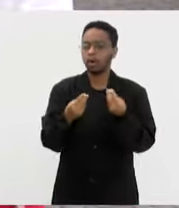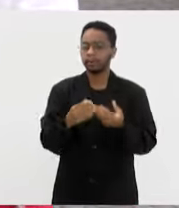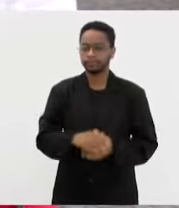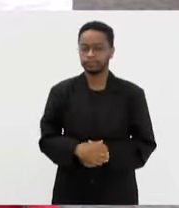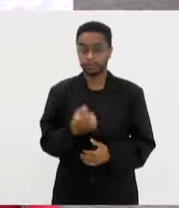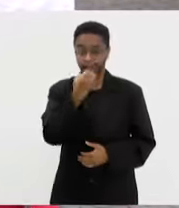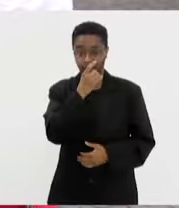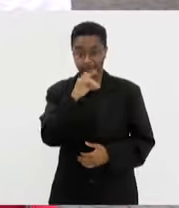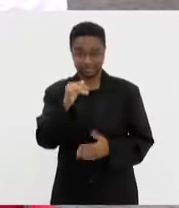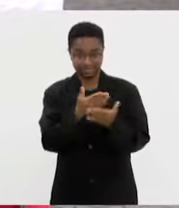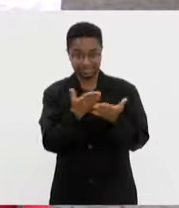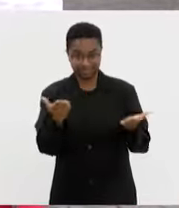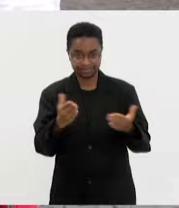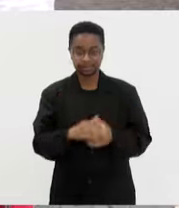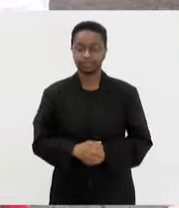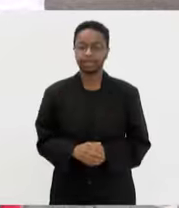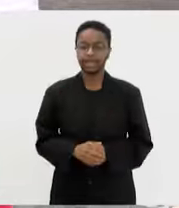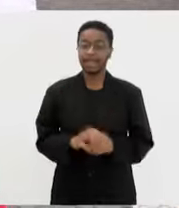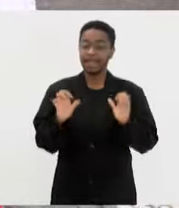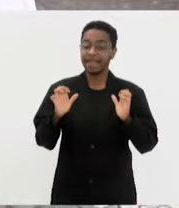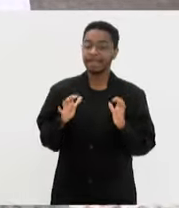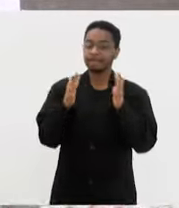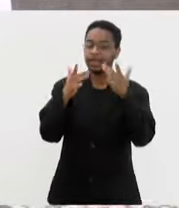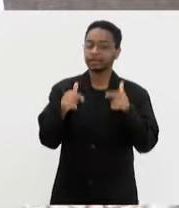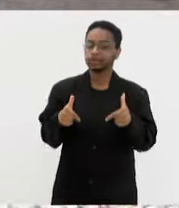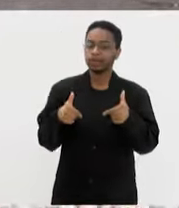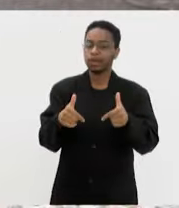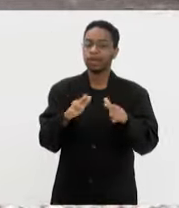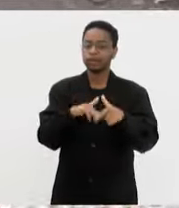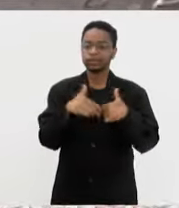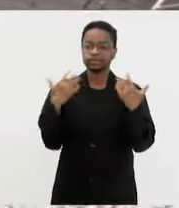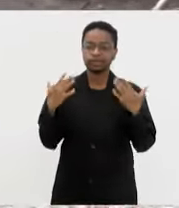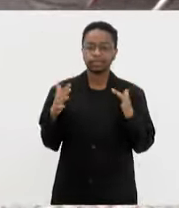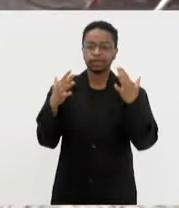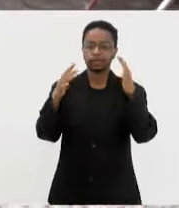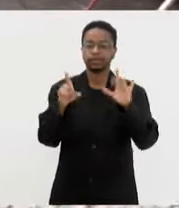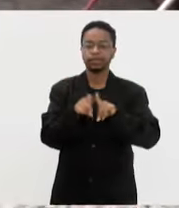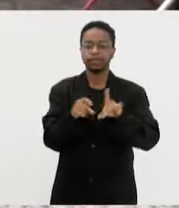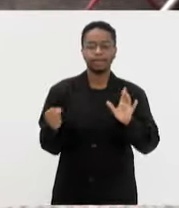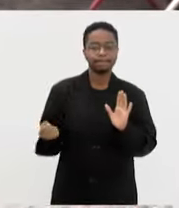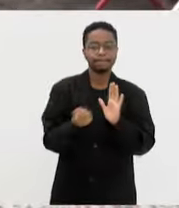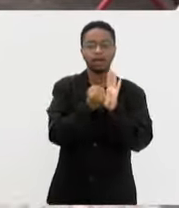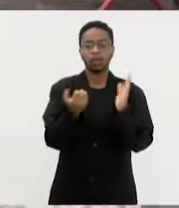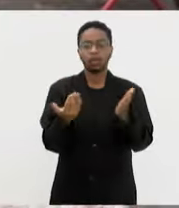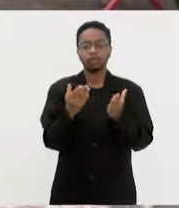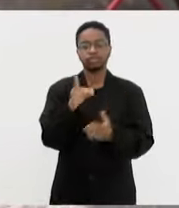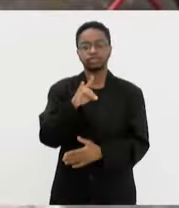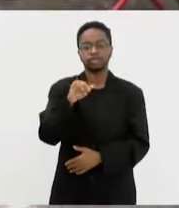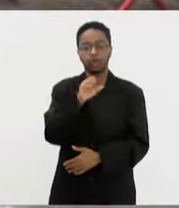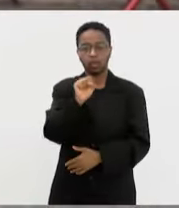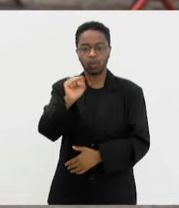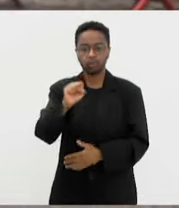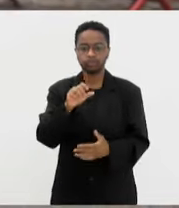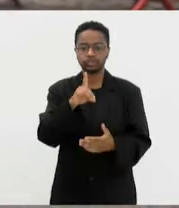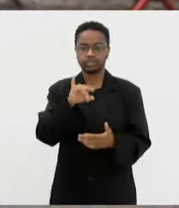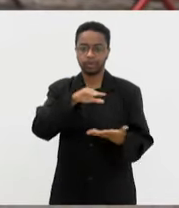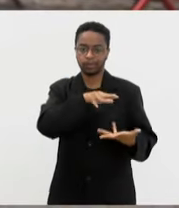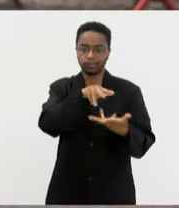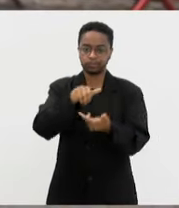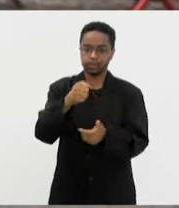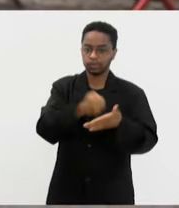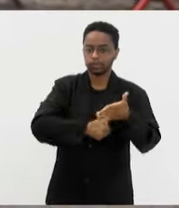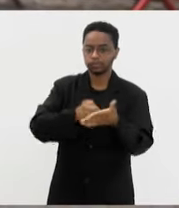dia. A iniciativa desse evento se deve à celebração e o marco desse dia 8, né, de internacional de